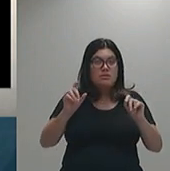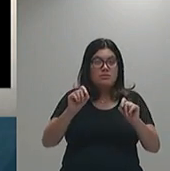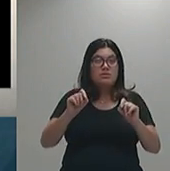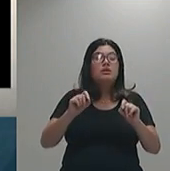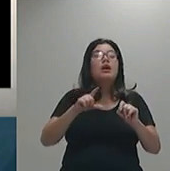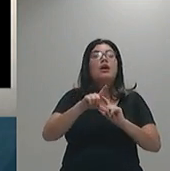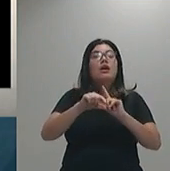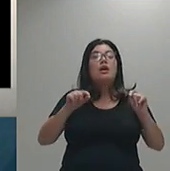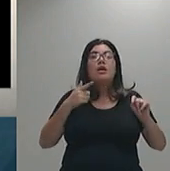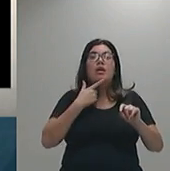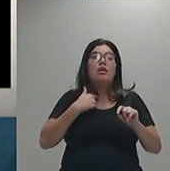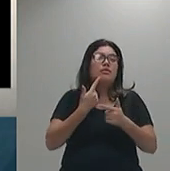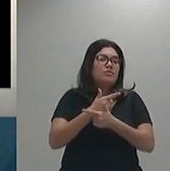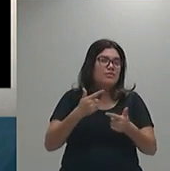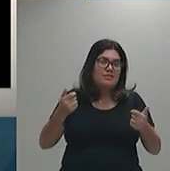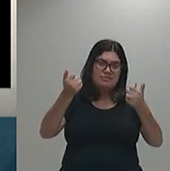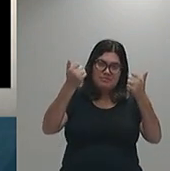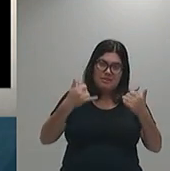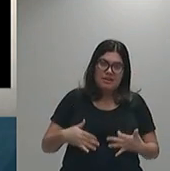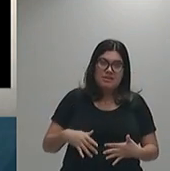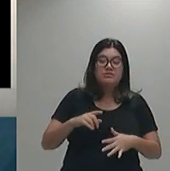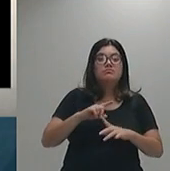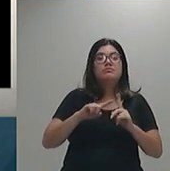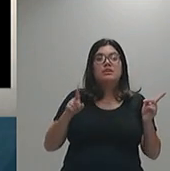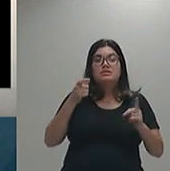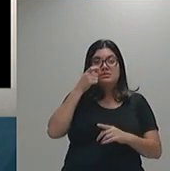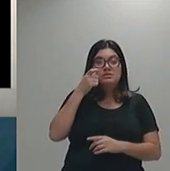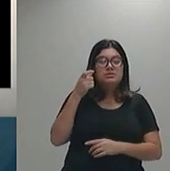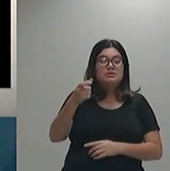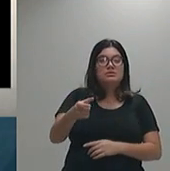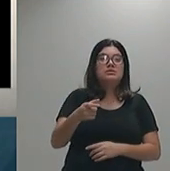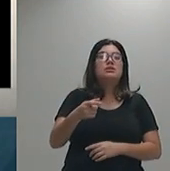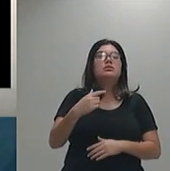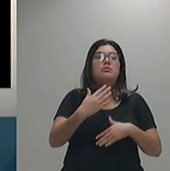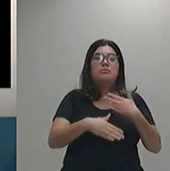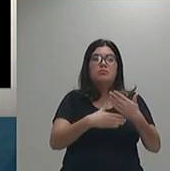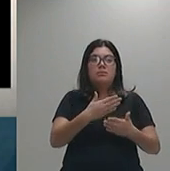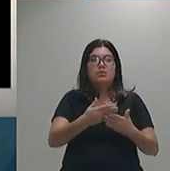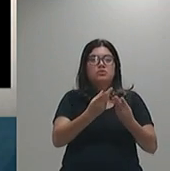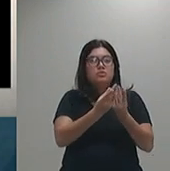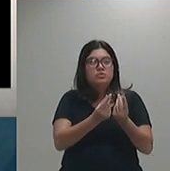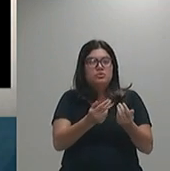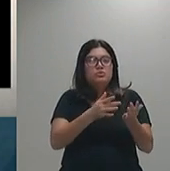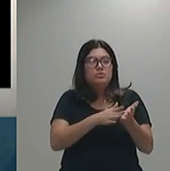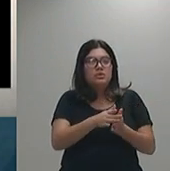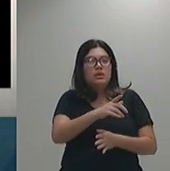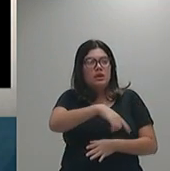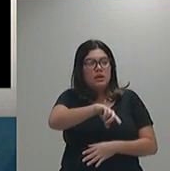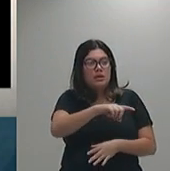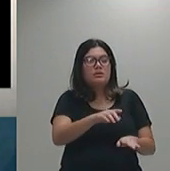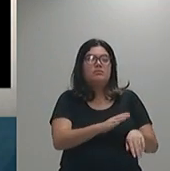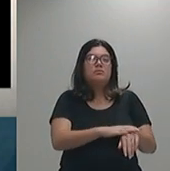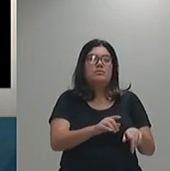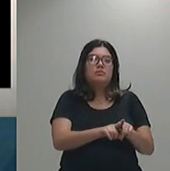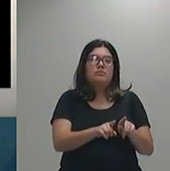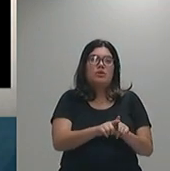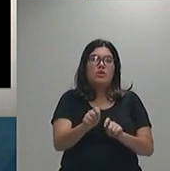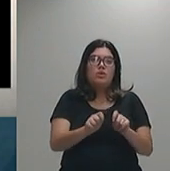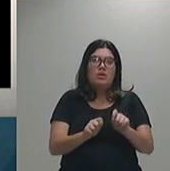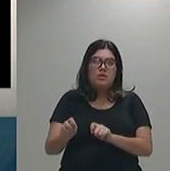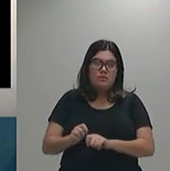senão interesse de ter um processo simulado entre ela e os seus controladores outra questão